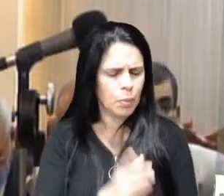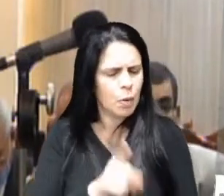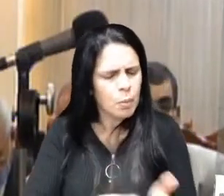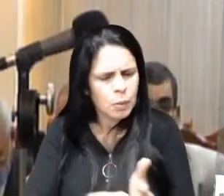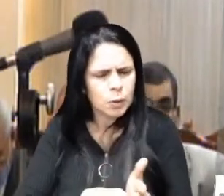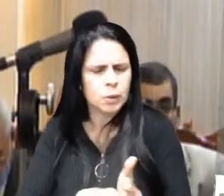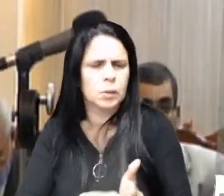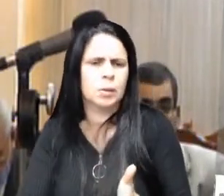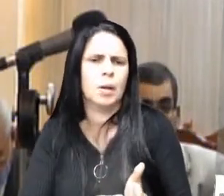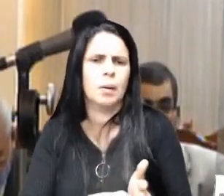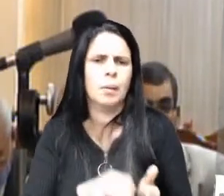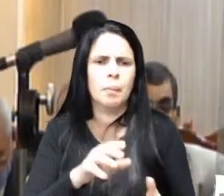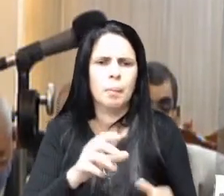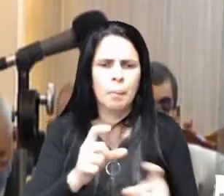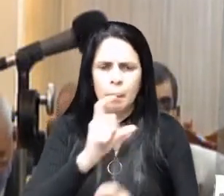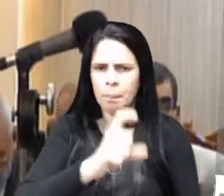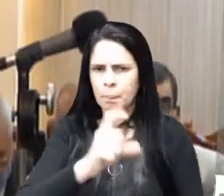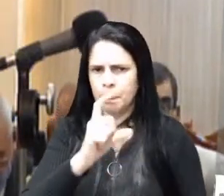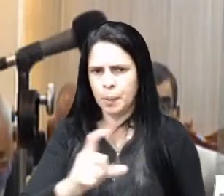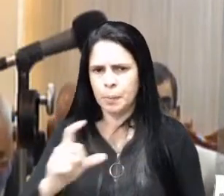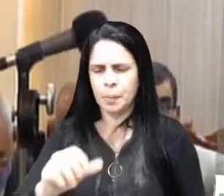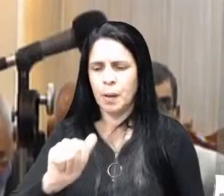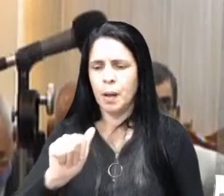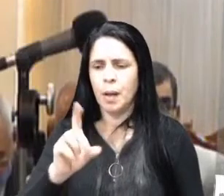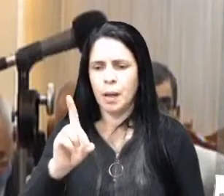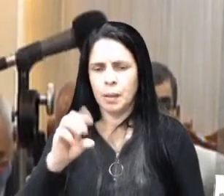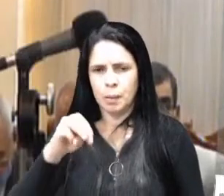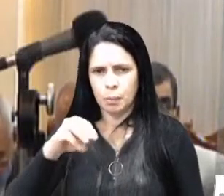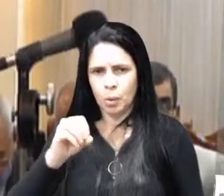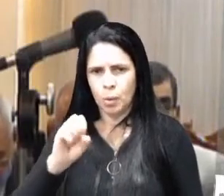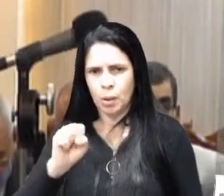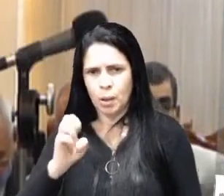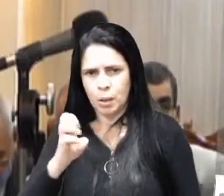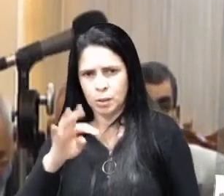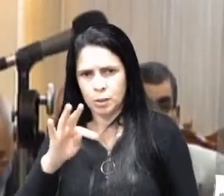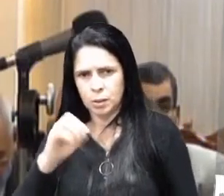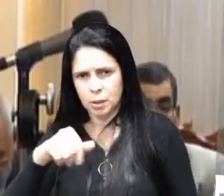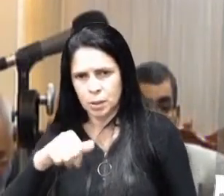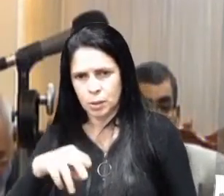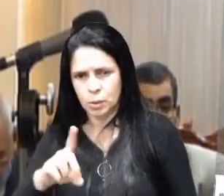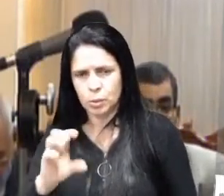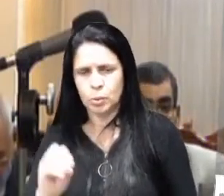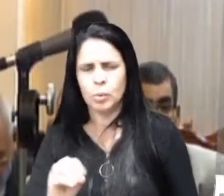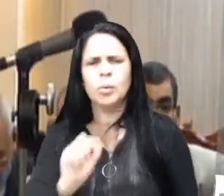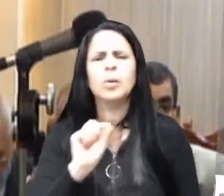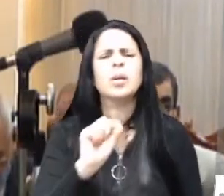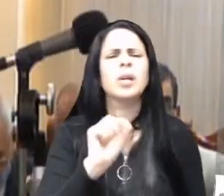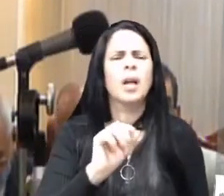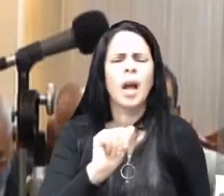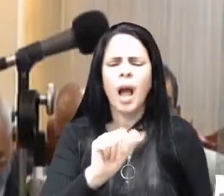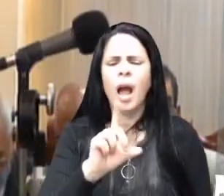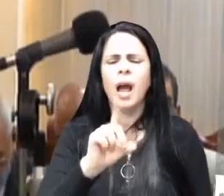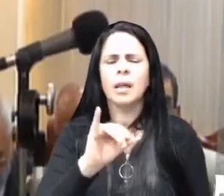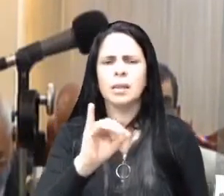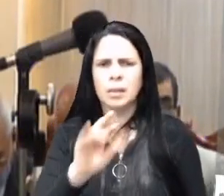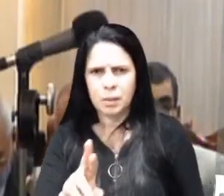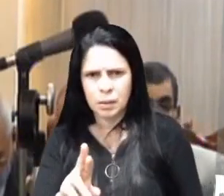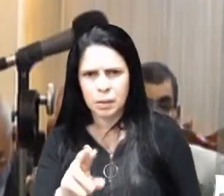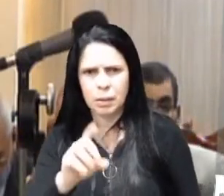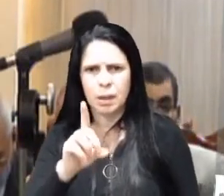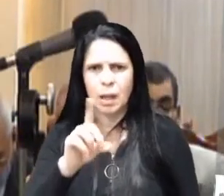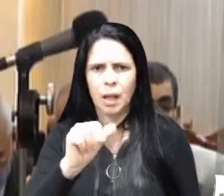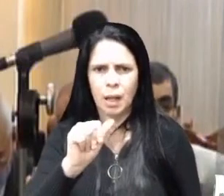A sua etimologia é do latim admonere, adi quer dizer junto, não é? Uma